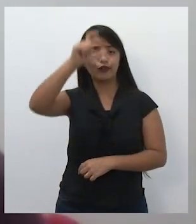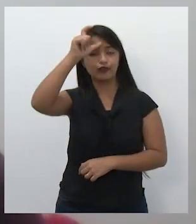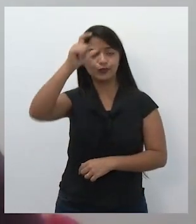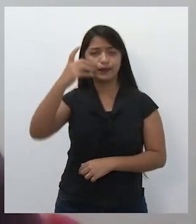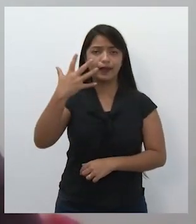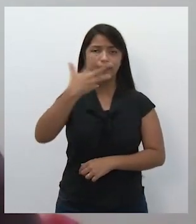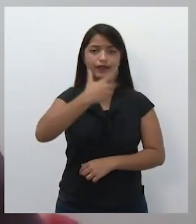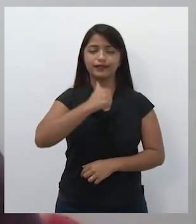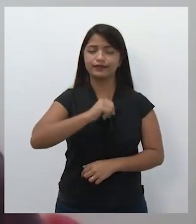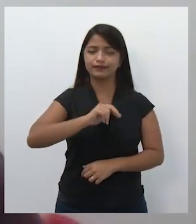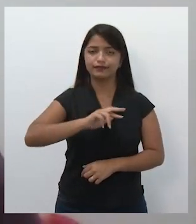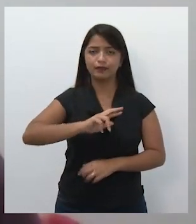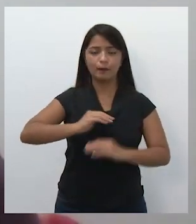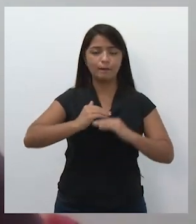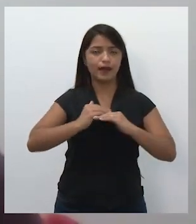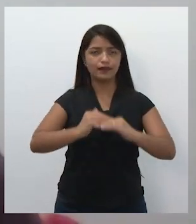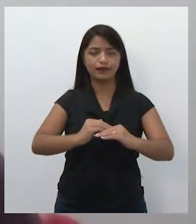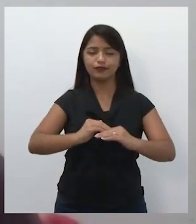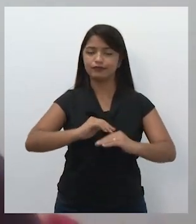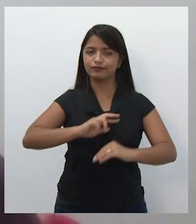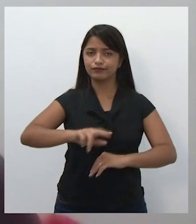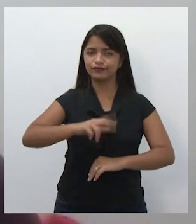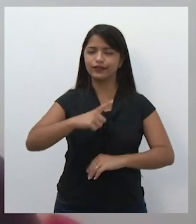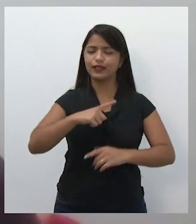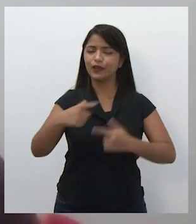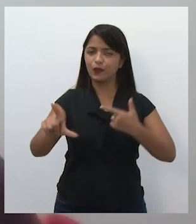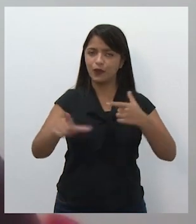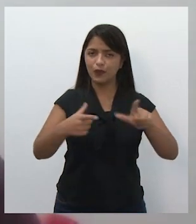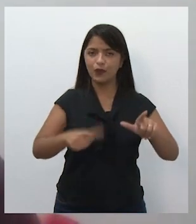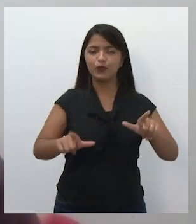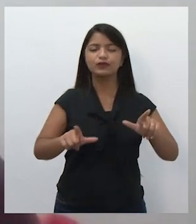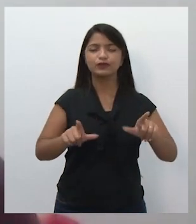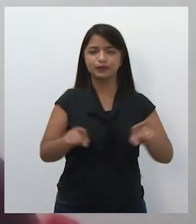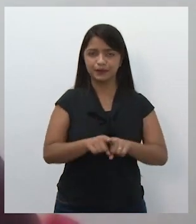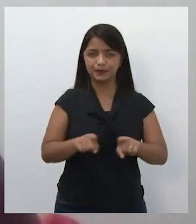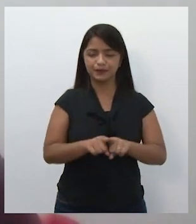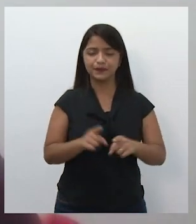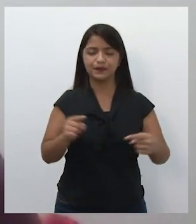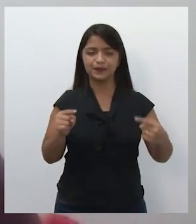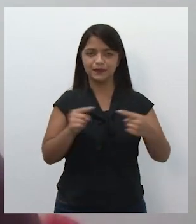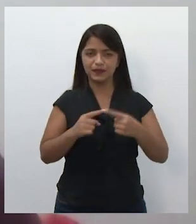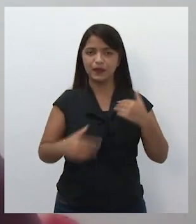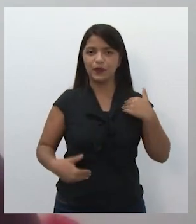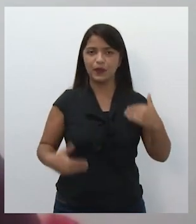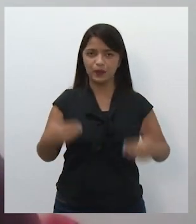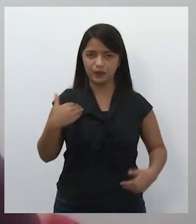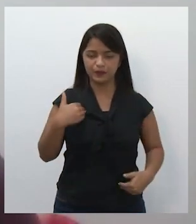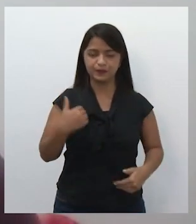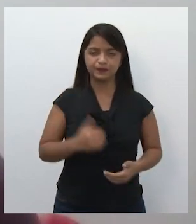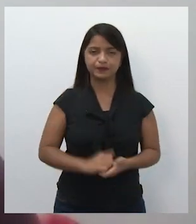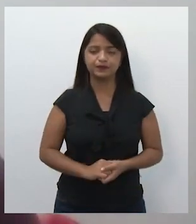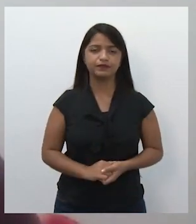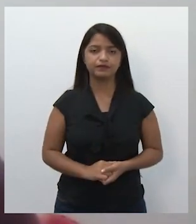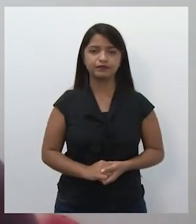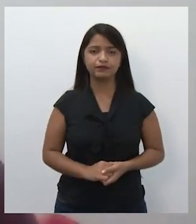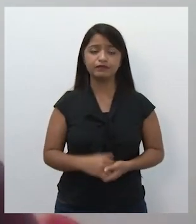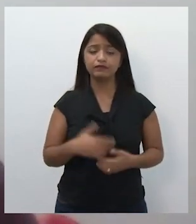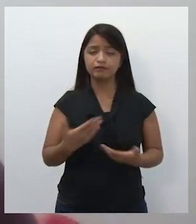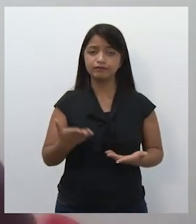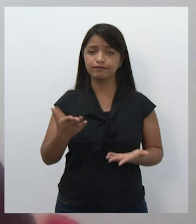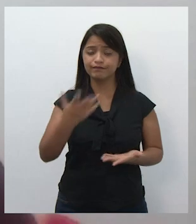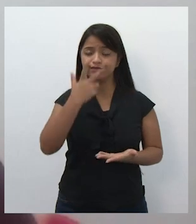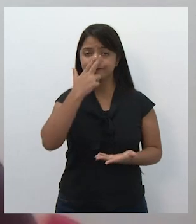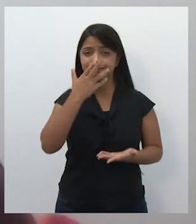são muitas outras questões que estão envolvidas, que se relacionam com a questão do corpo, né? Isso é fundamental, eu acho